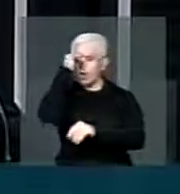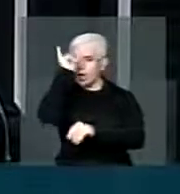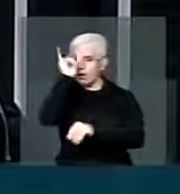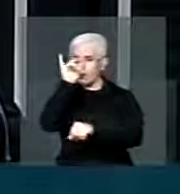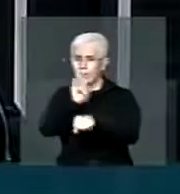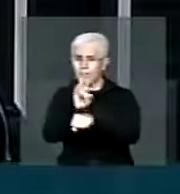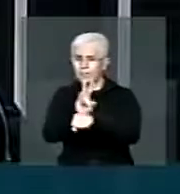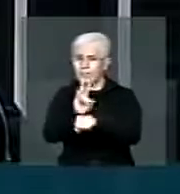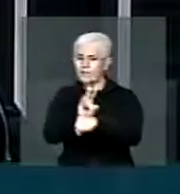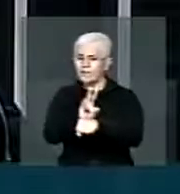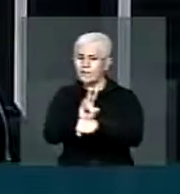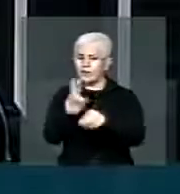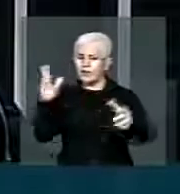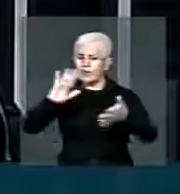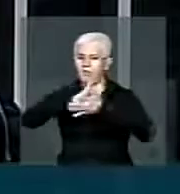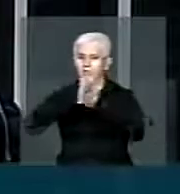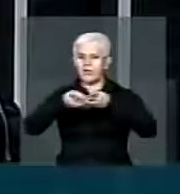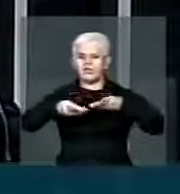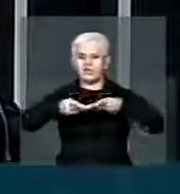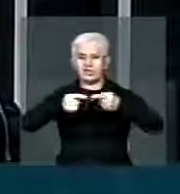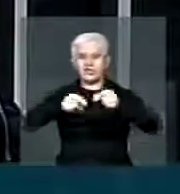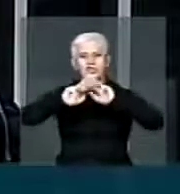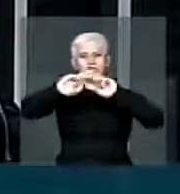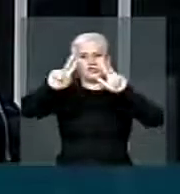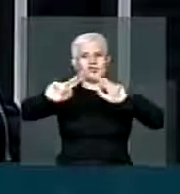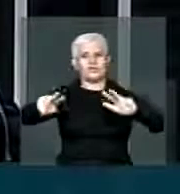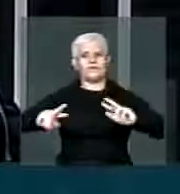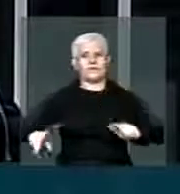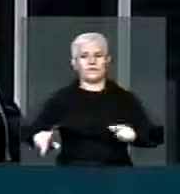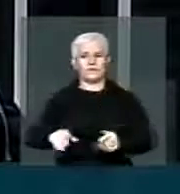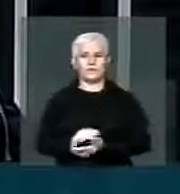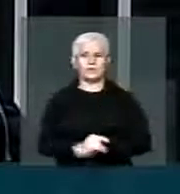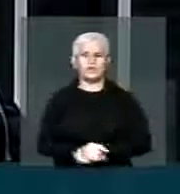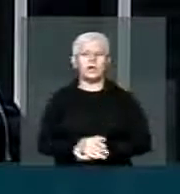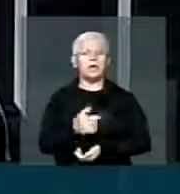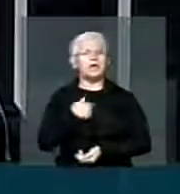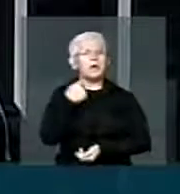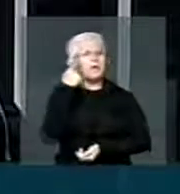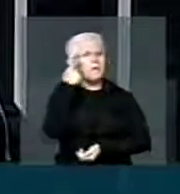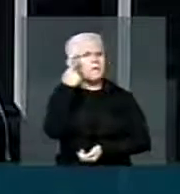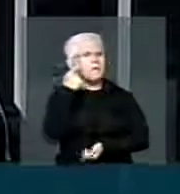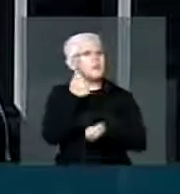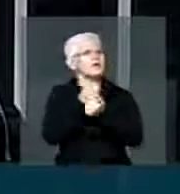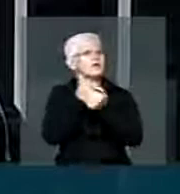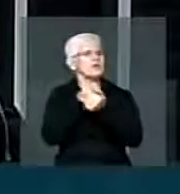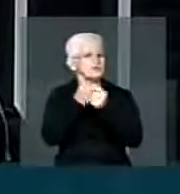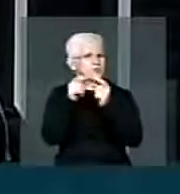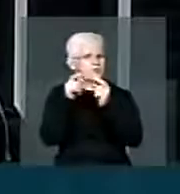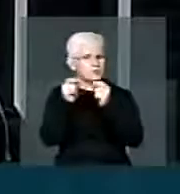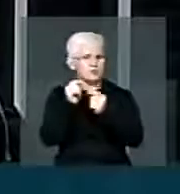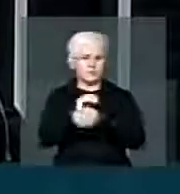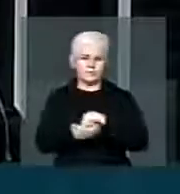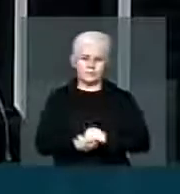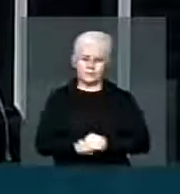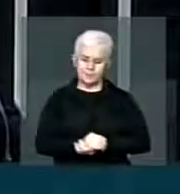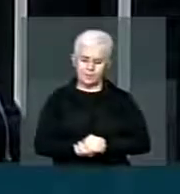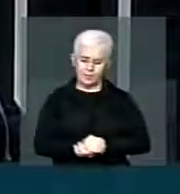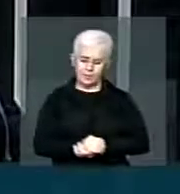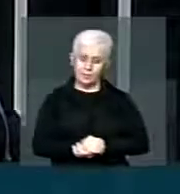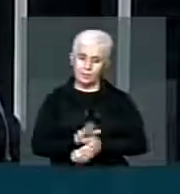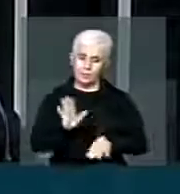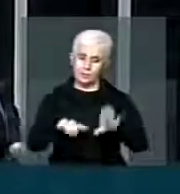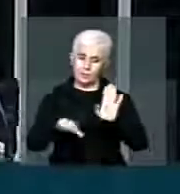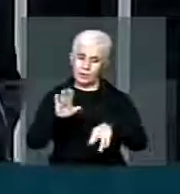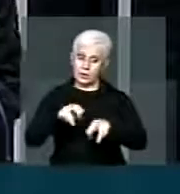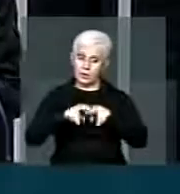a tragédias de toda a natureza. Eu chego a pensar, senhor presidente, e tenho dito isso, que pelo fato de